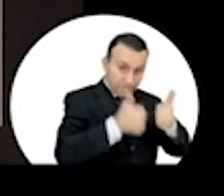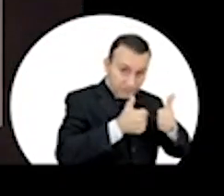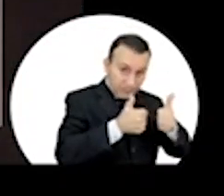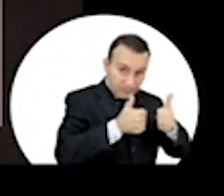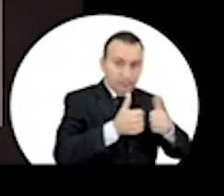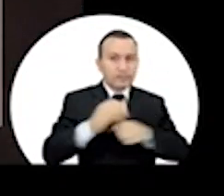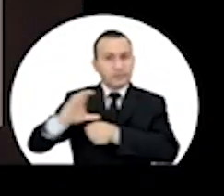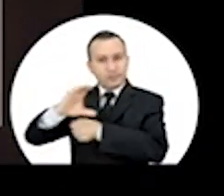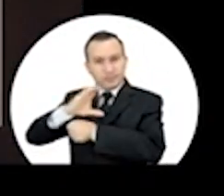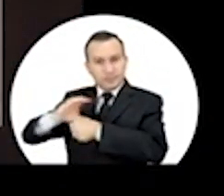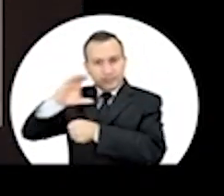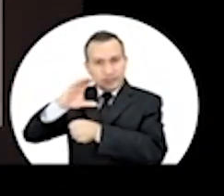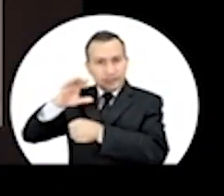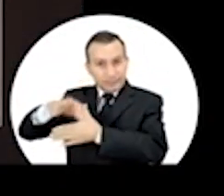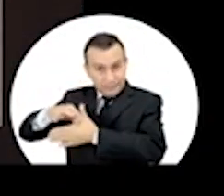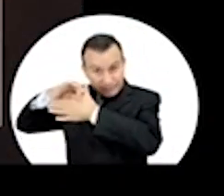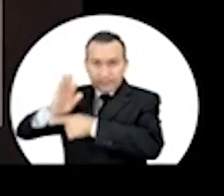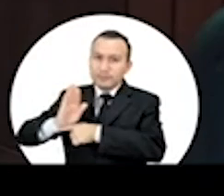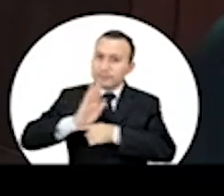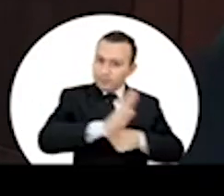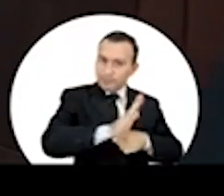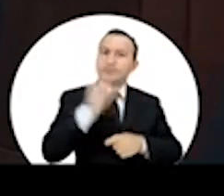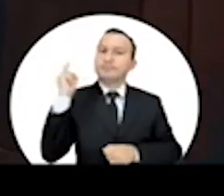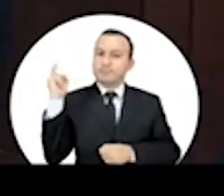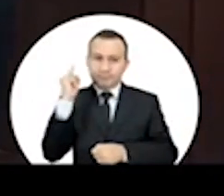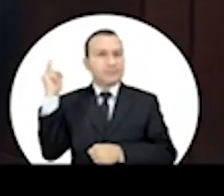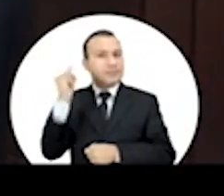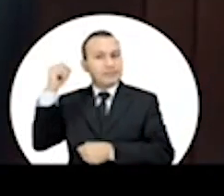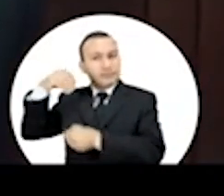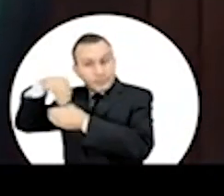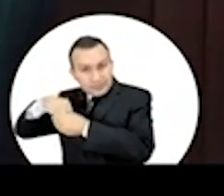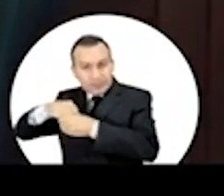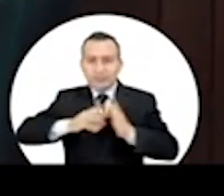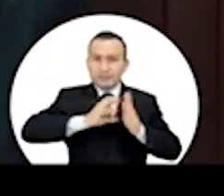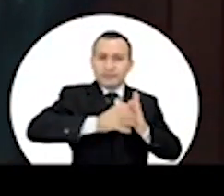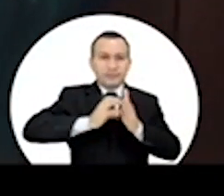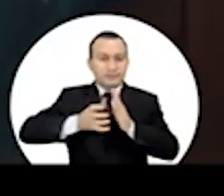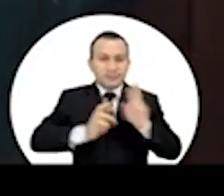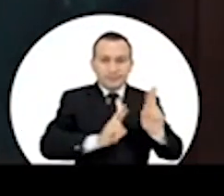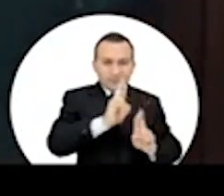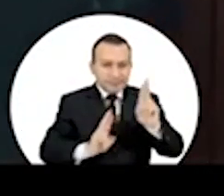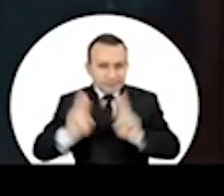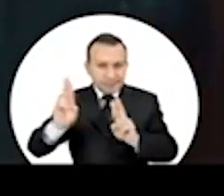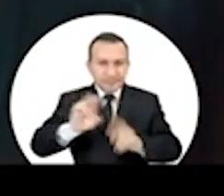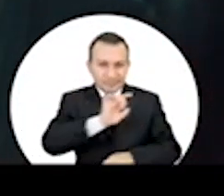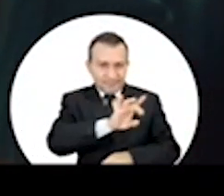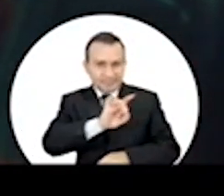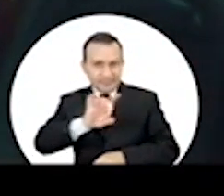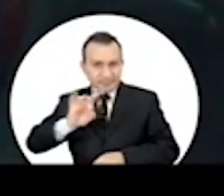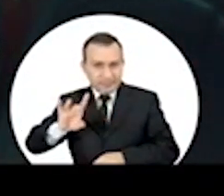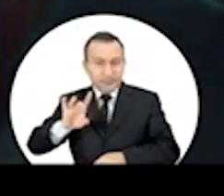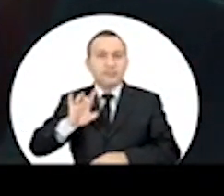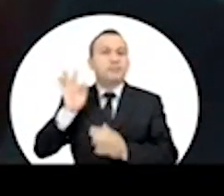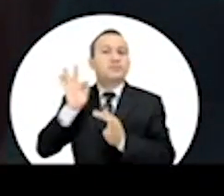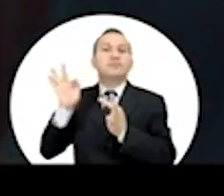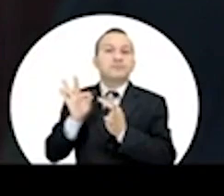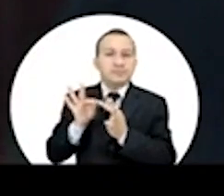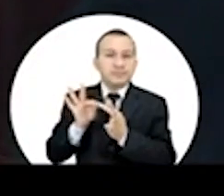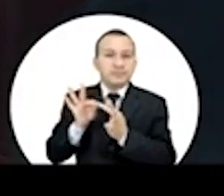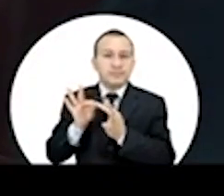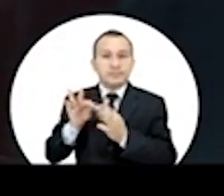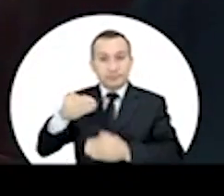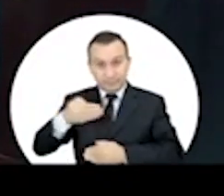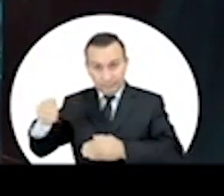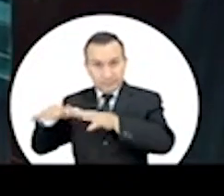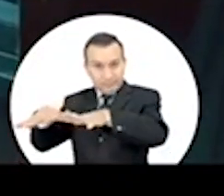Líderes é fundamental para o bom funcionamento da Câmara. Ele é composto por líderes indicados de cada bancada, que tem a função de deliberar